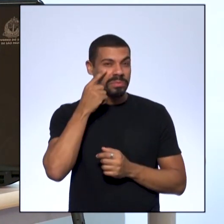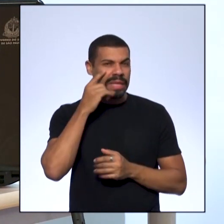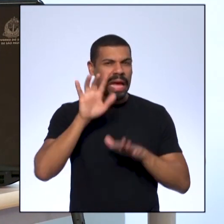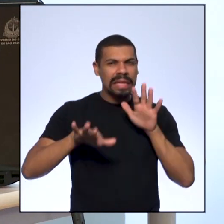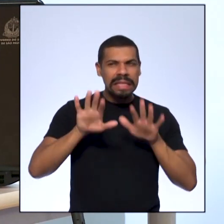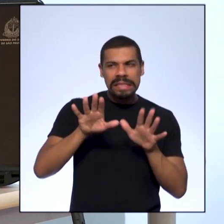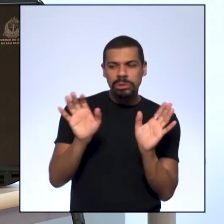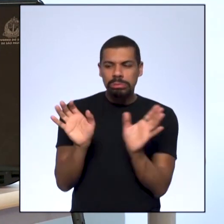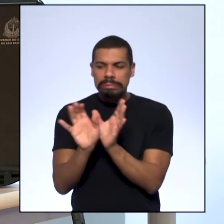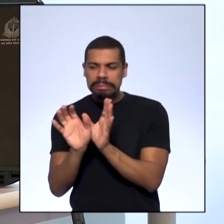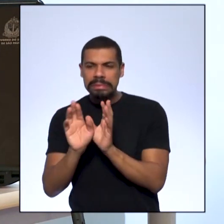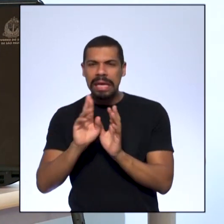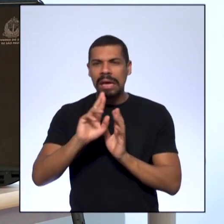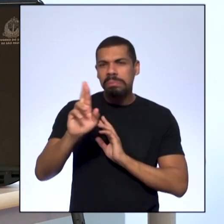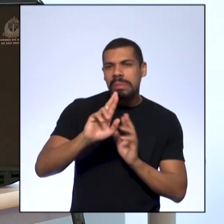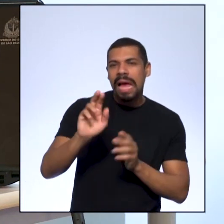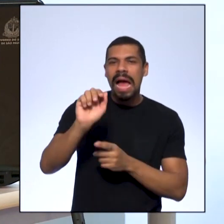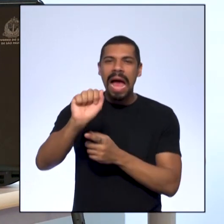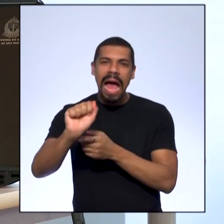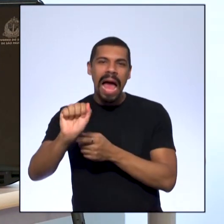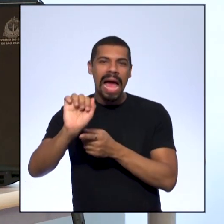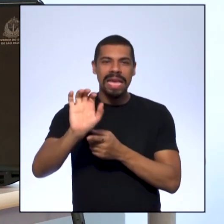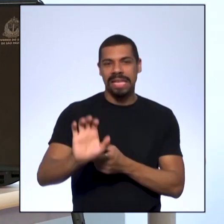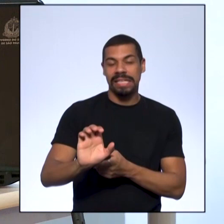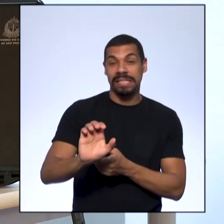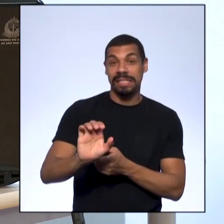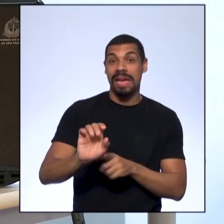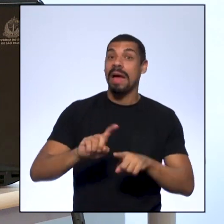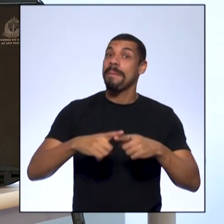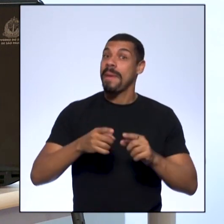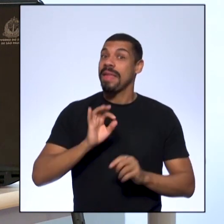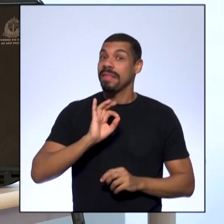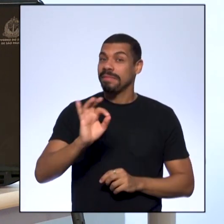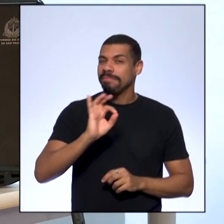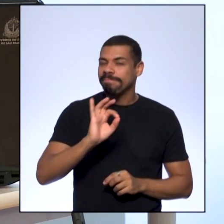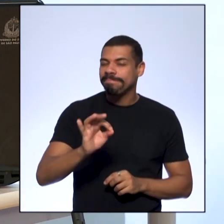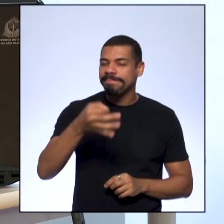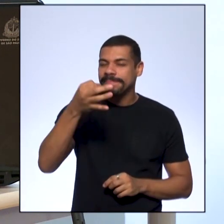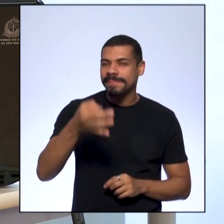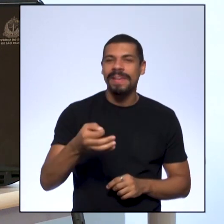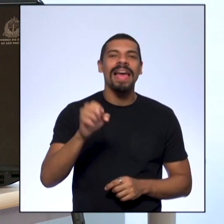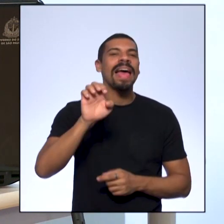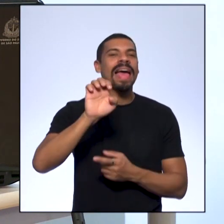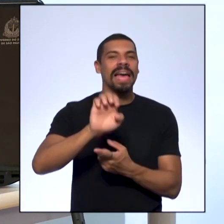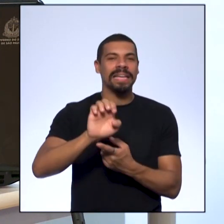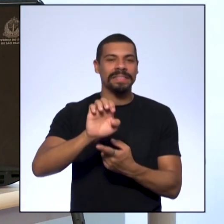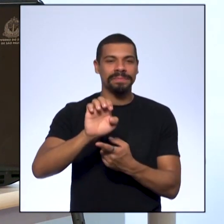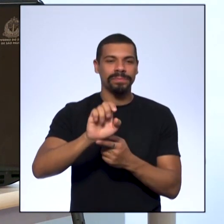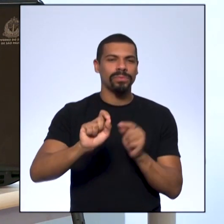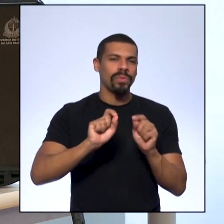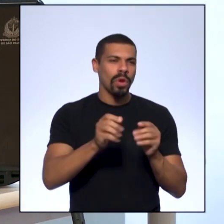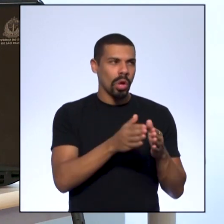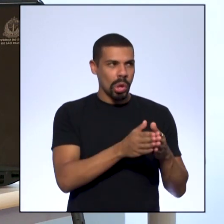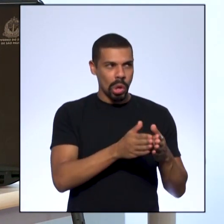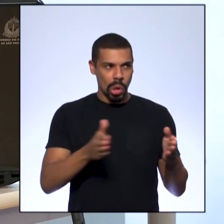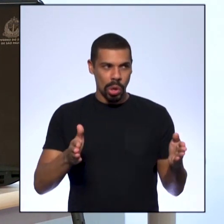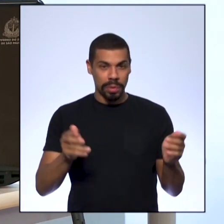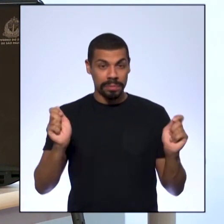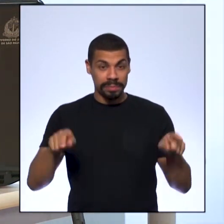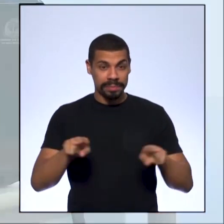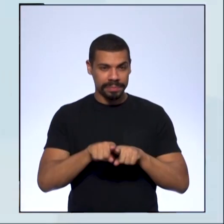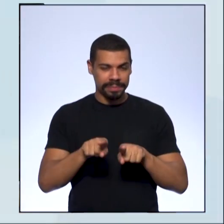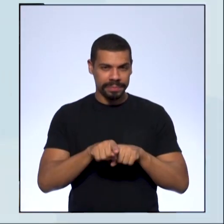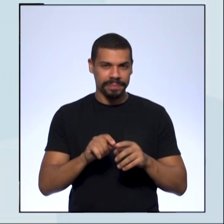mas a resposta correta é a alternativa E. Os períodos intermediários correspondem à